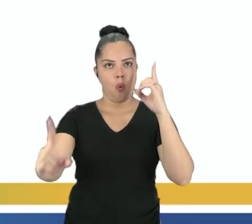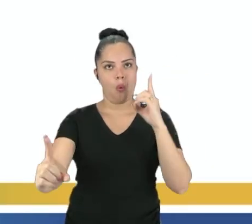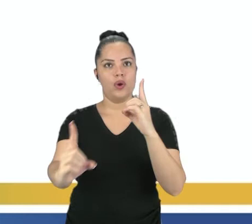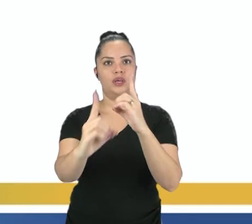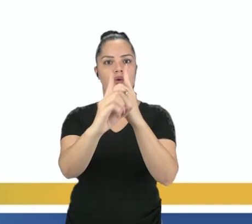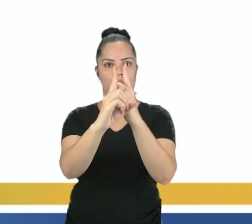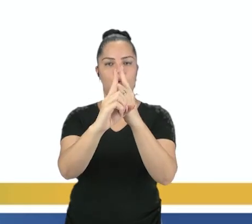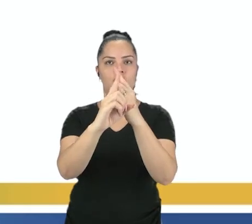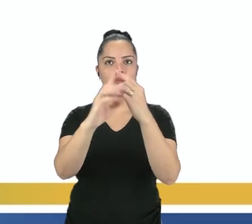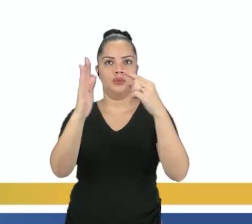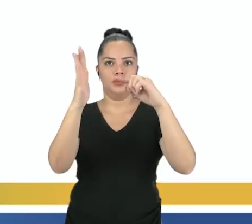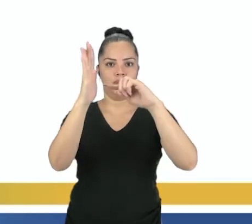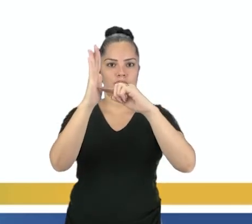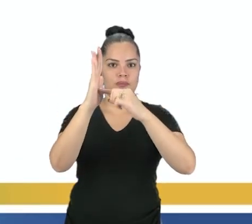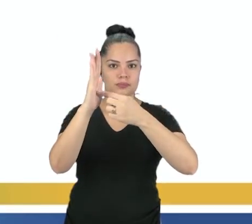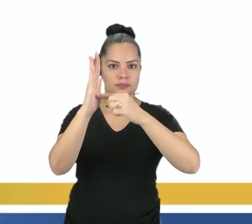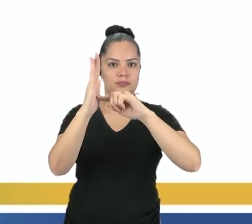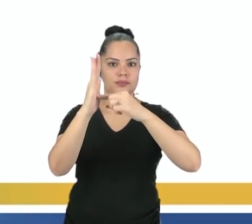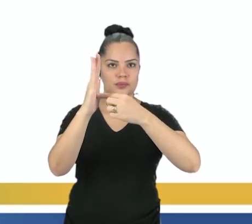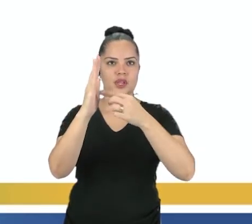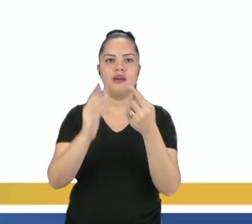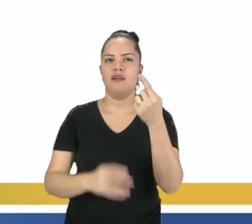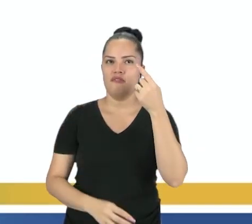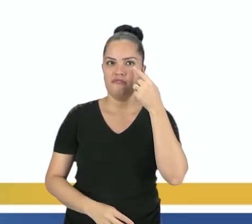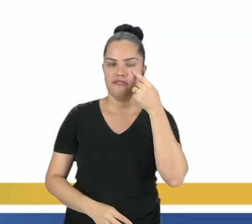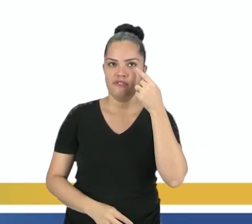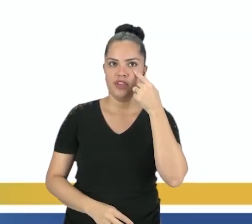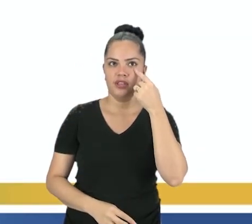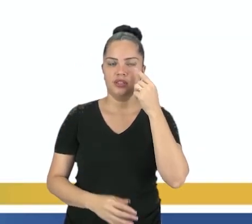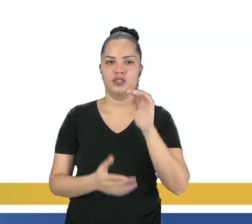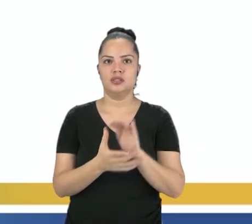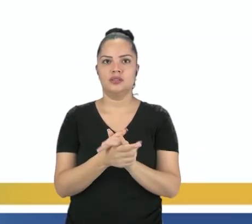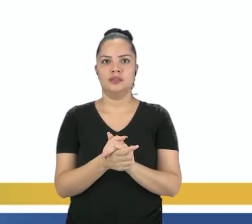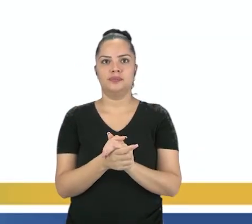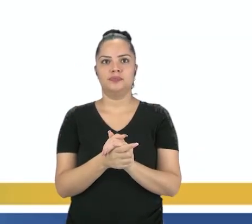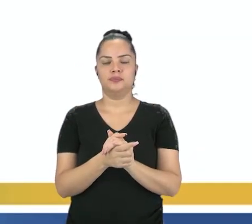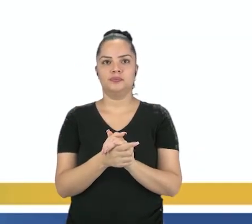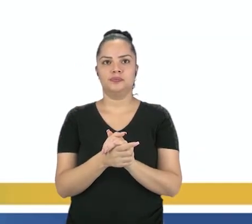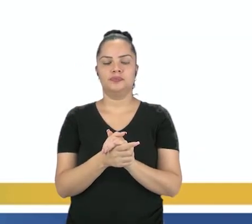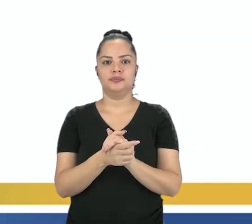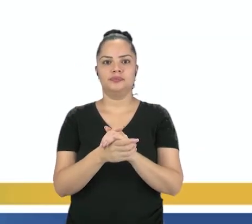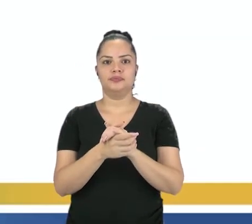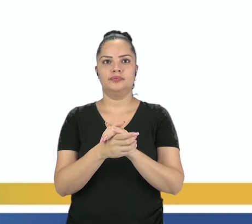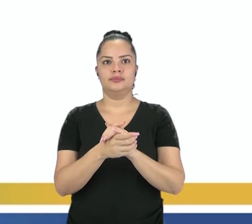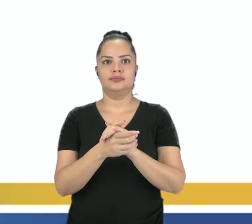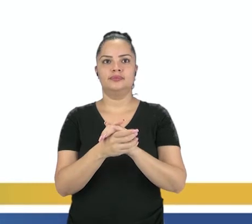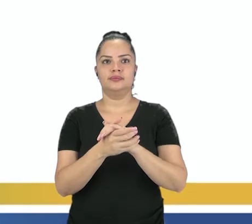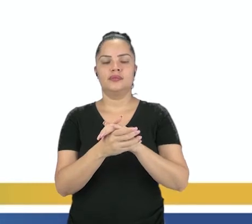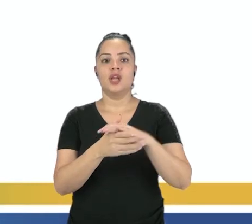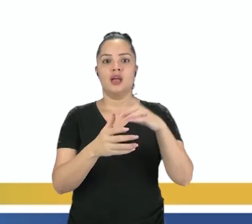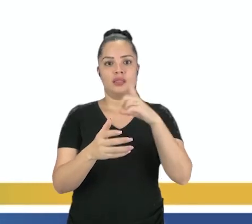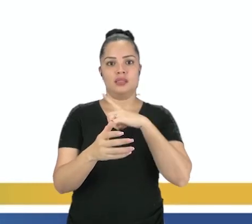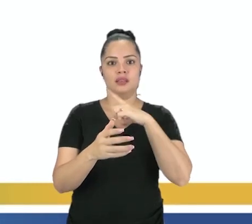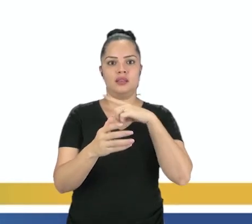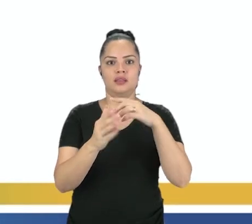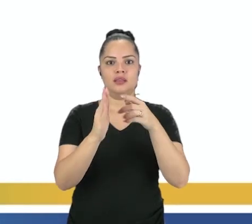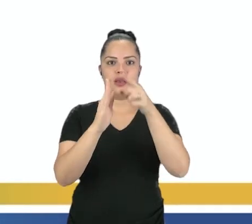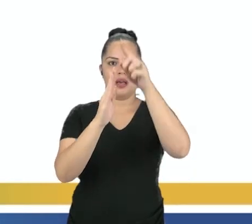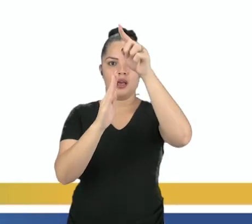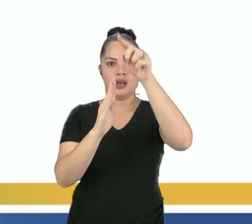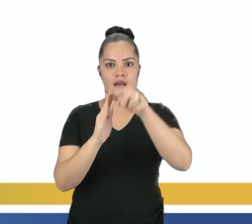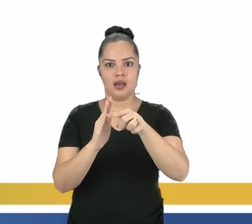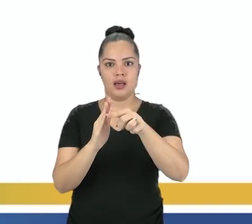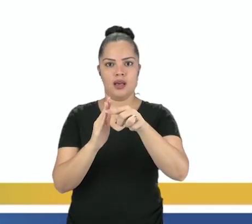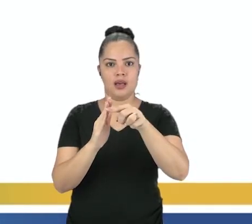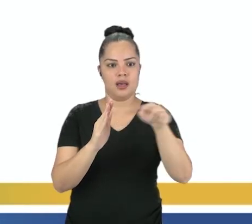de aresta, ou seja, observem aqui a imagem, certo? A aresta são as linhas, ok? O